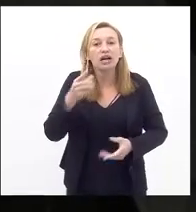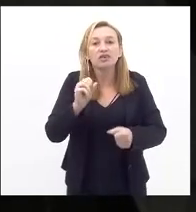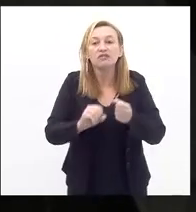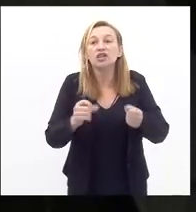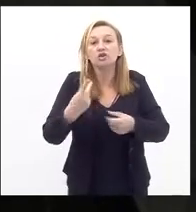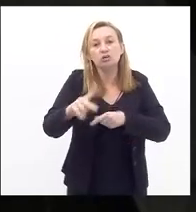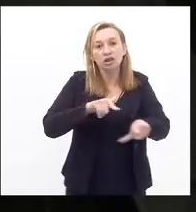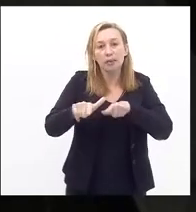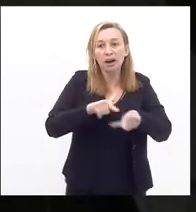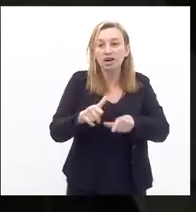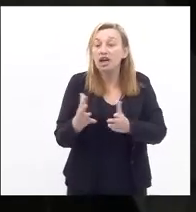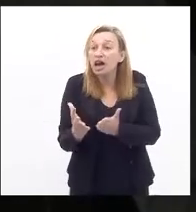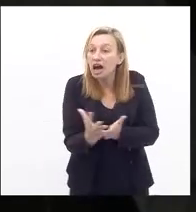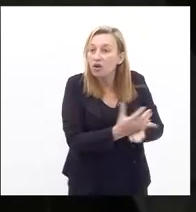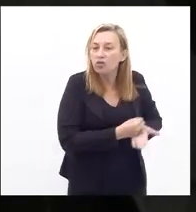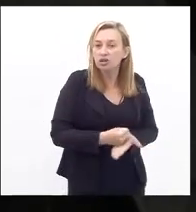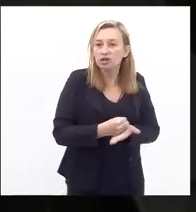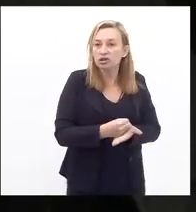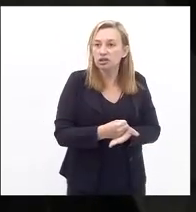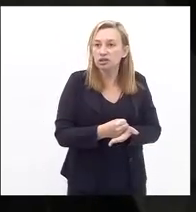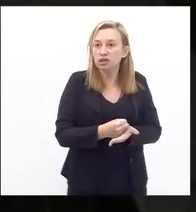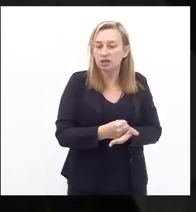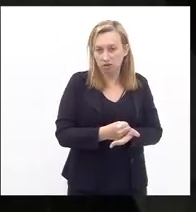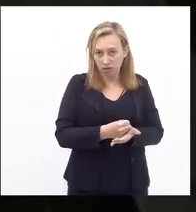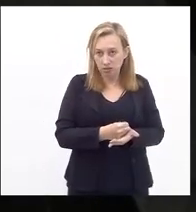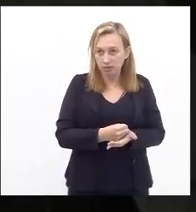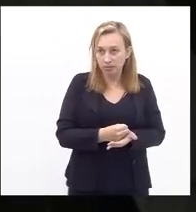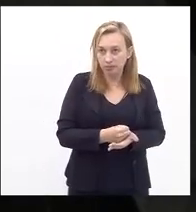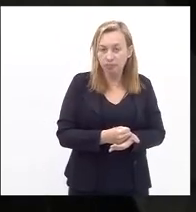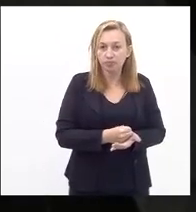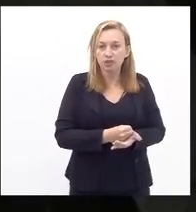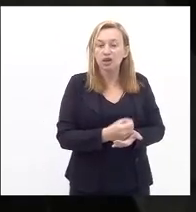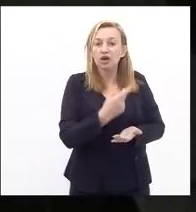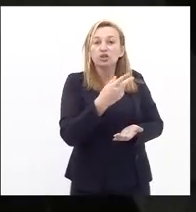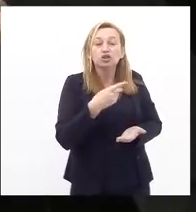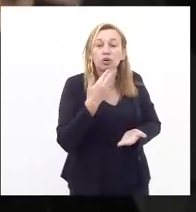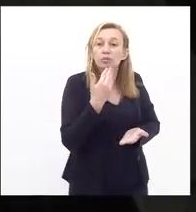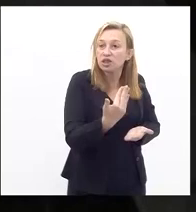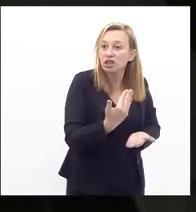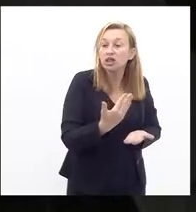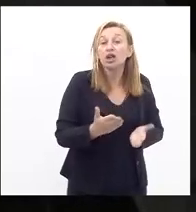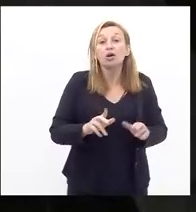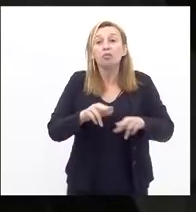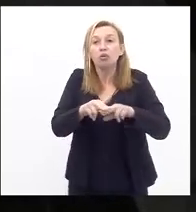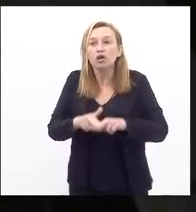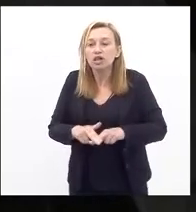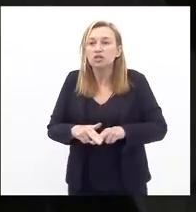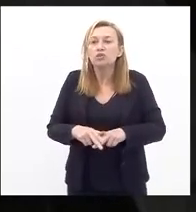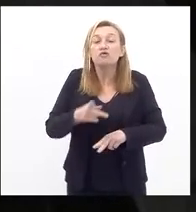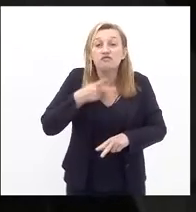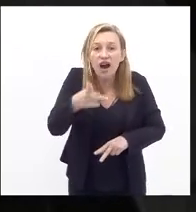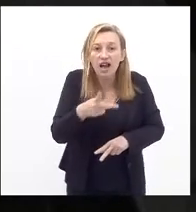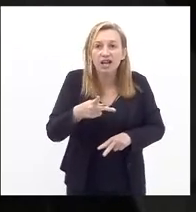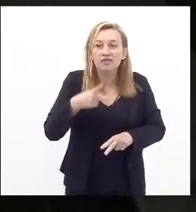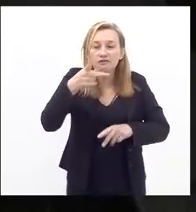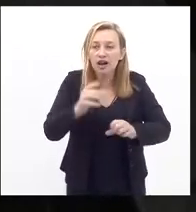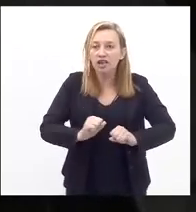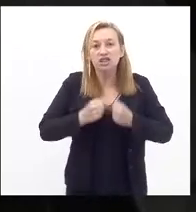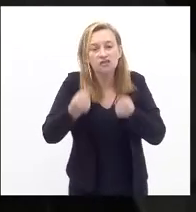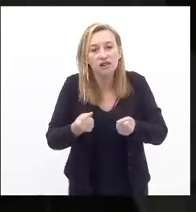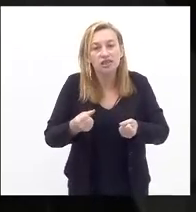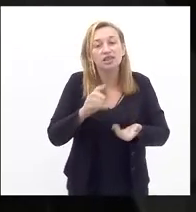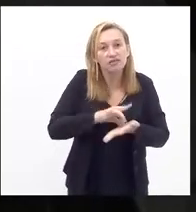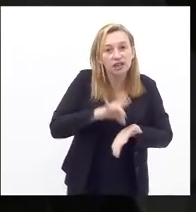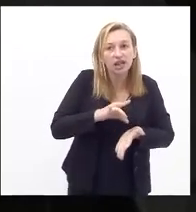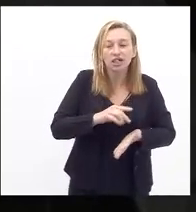porque a colher uma alimentação manifestação de vossas senhorias e portanto Manifesto em defesa da